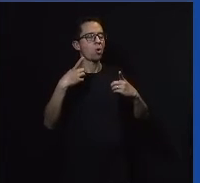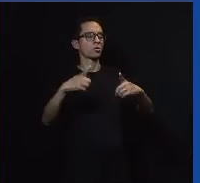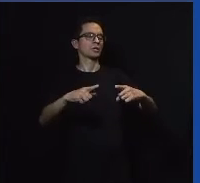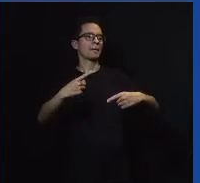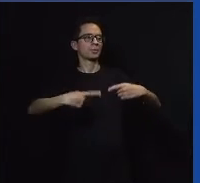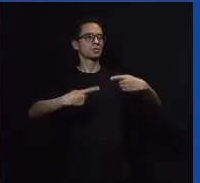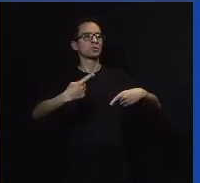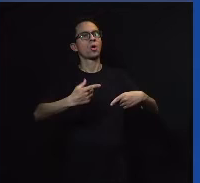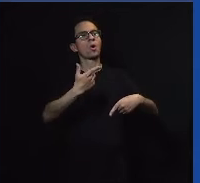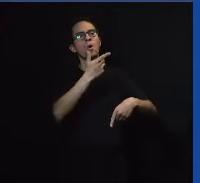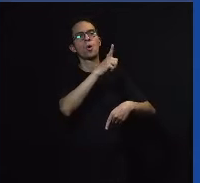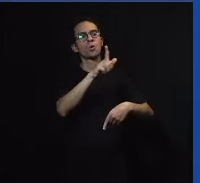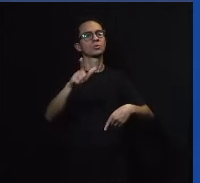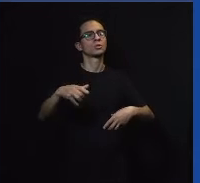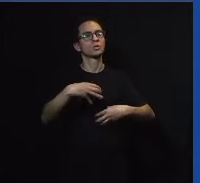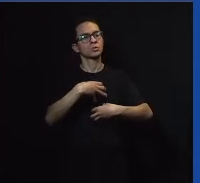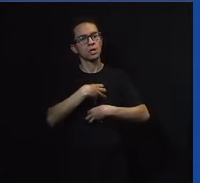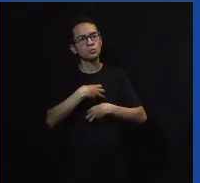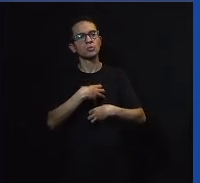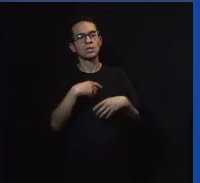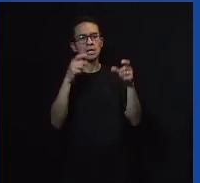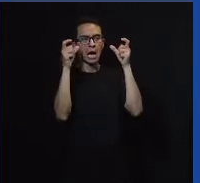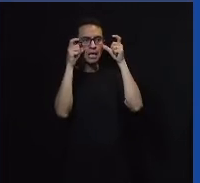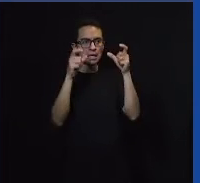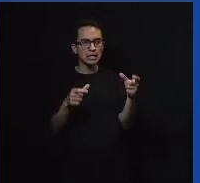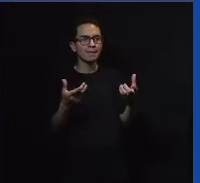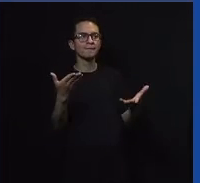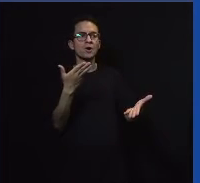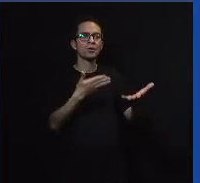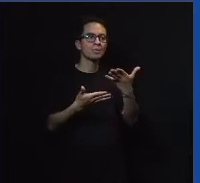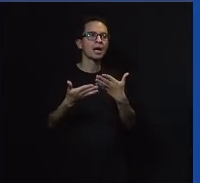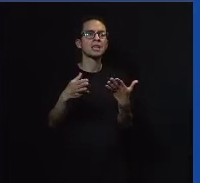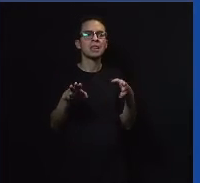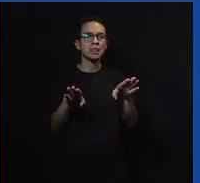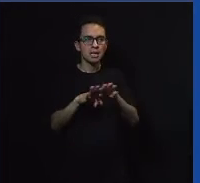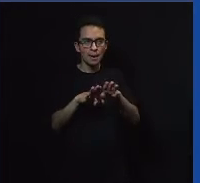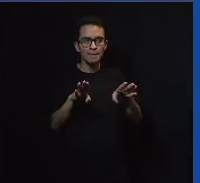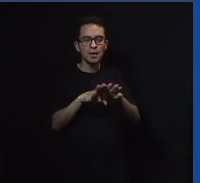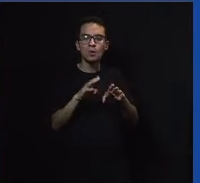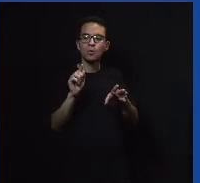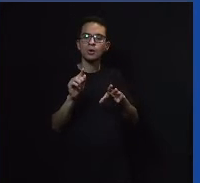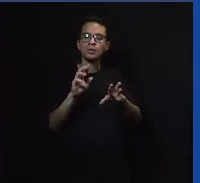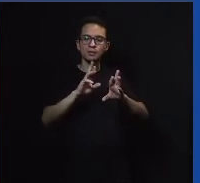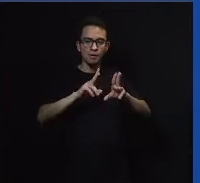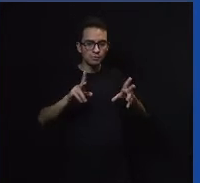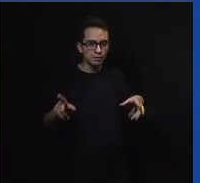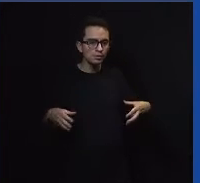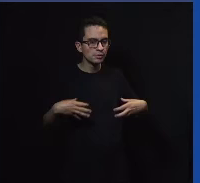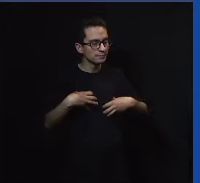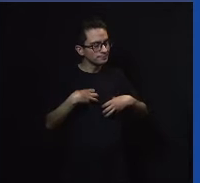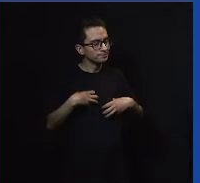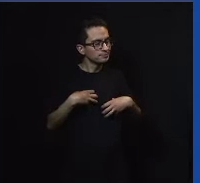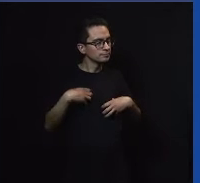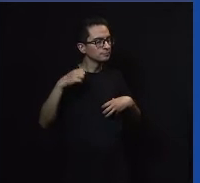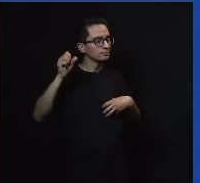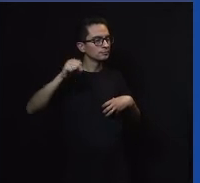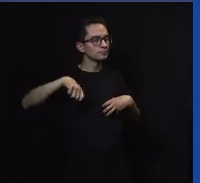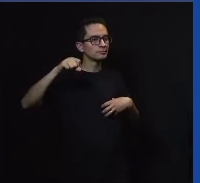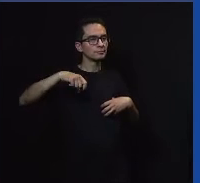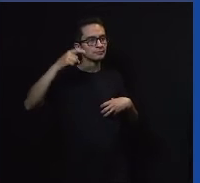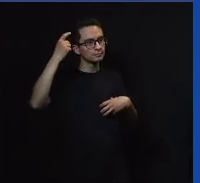outras formas de se engajar politicamente, civicamente, e são essas experiências que a gente quer trazer para os estudantes. Então, a gente trazia